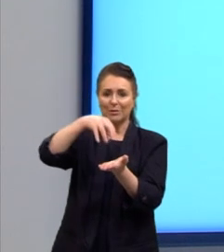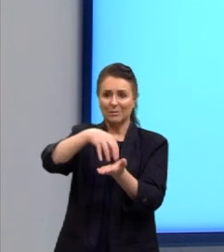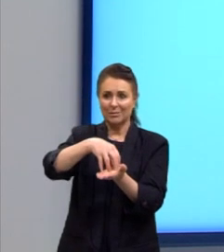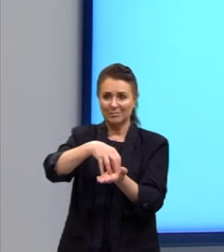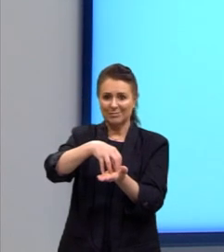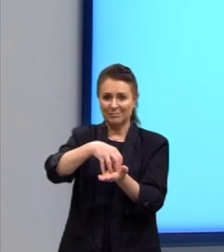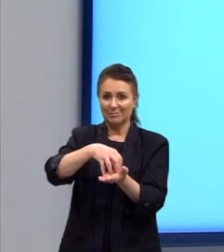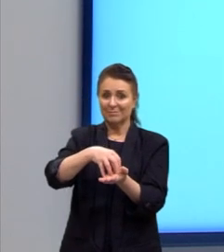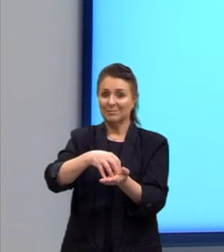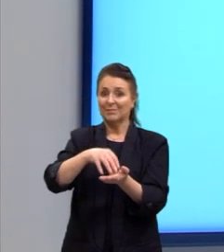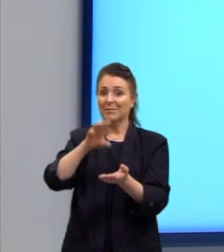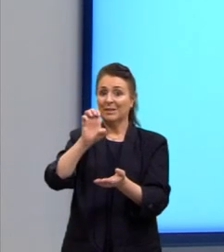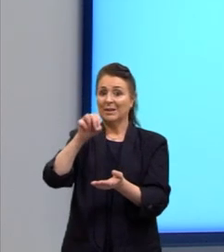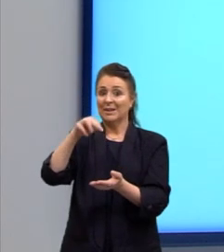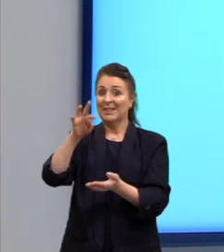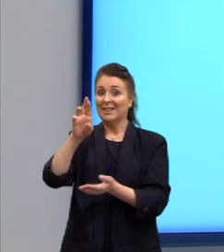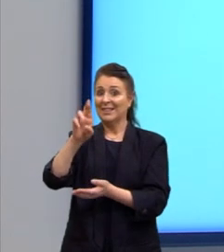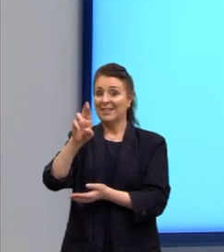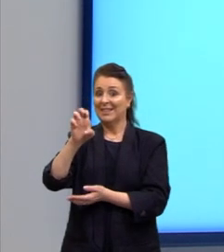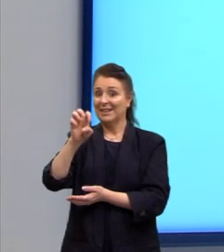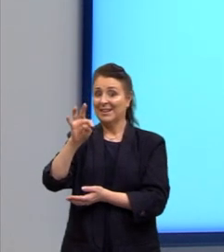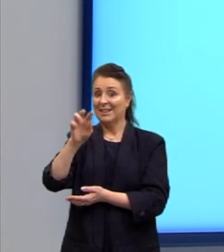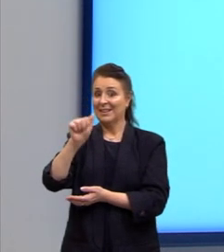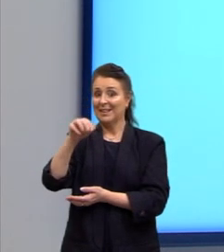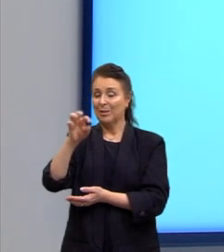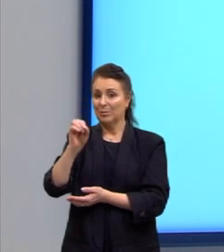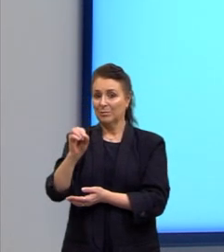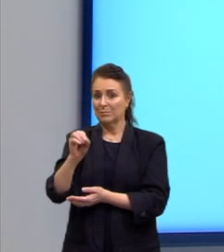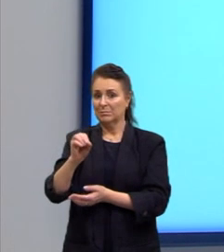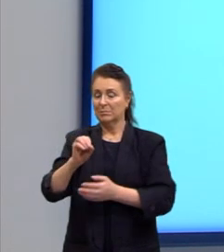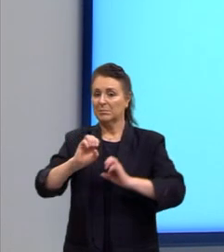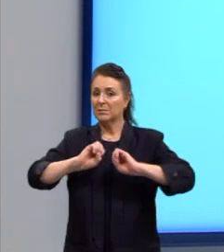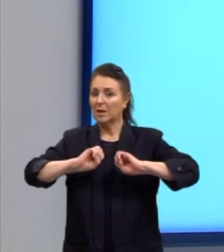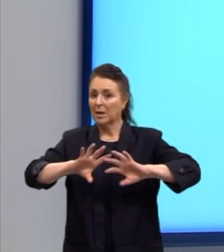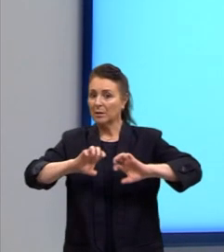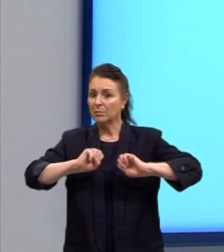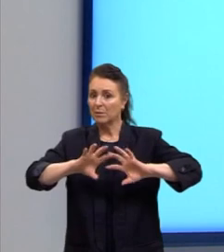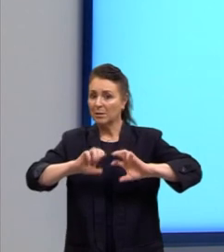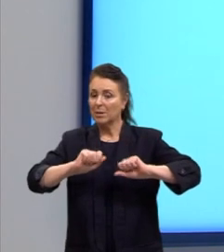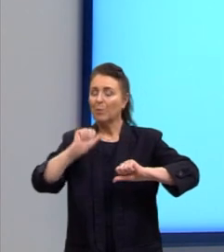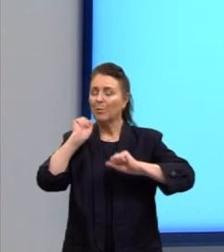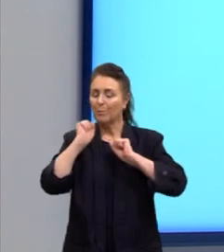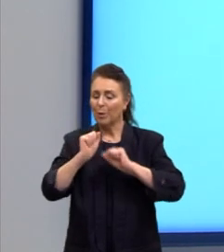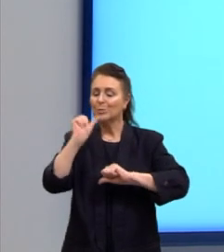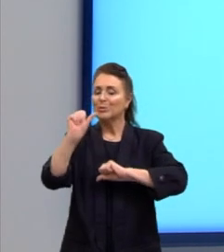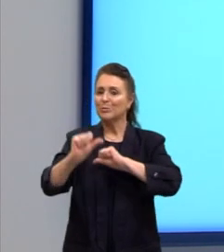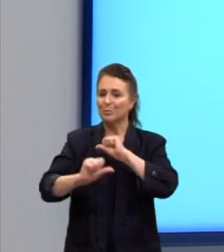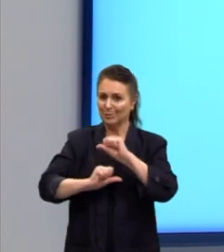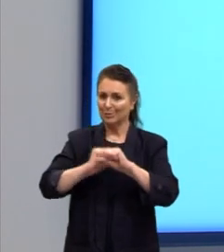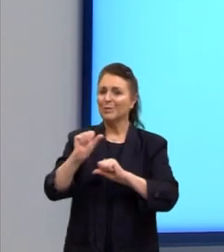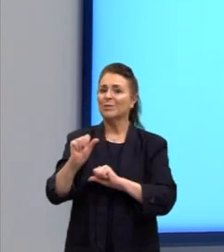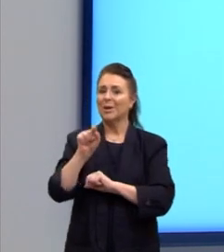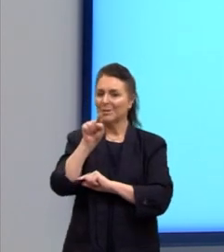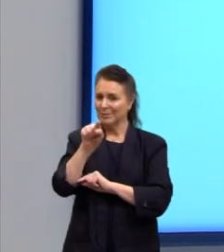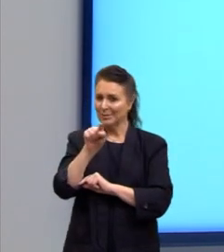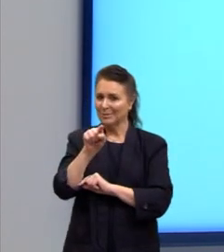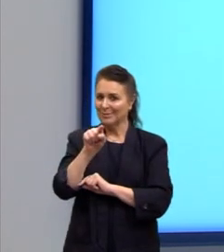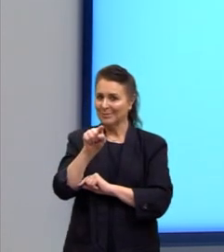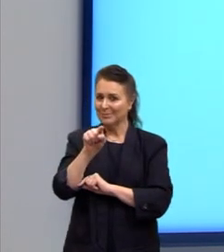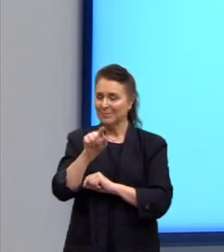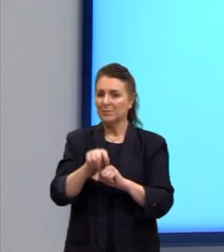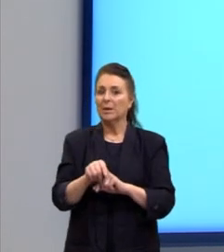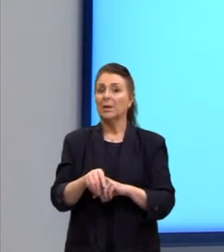Entretanto, medidas educacionais podem ser tomadas para reverter esse cenário. Posto isso,